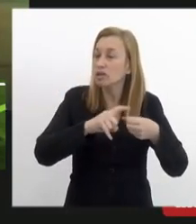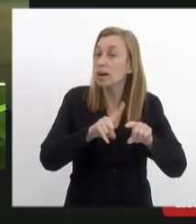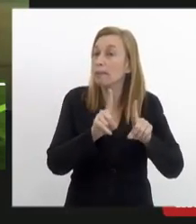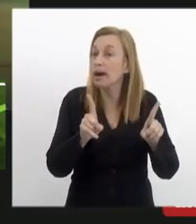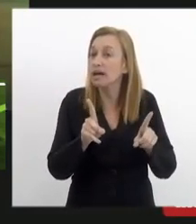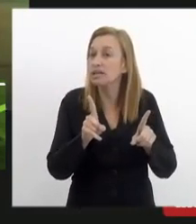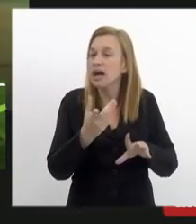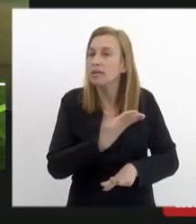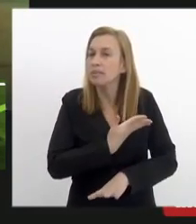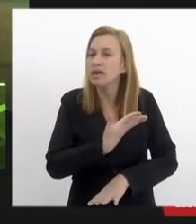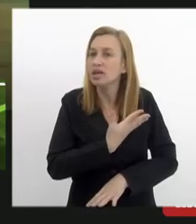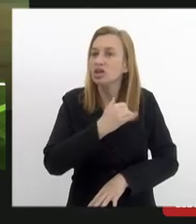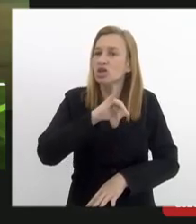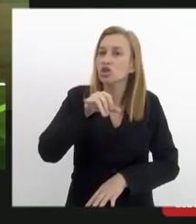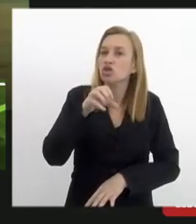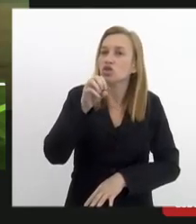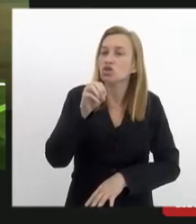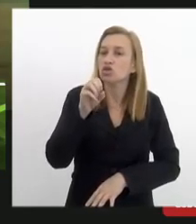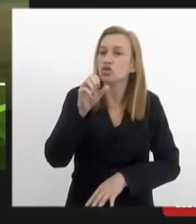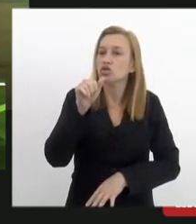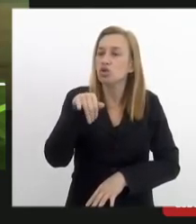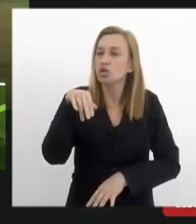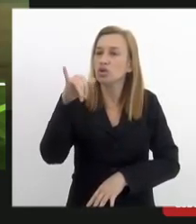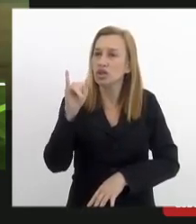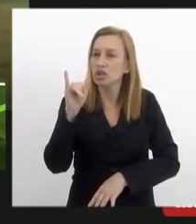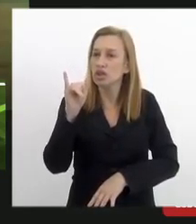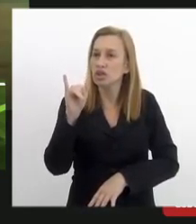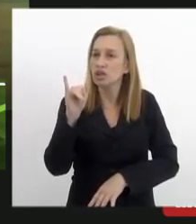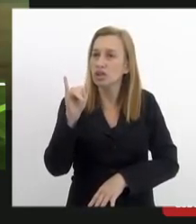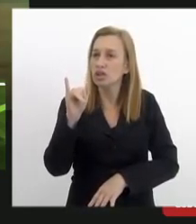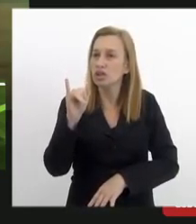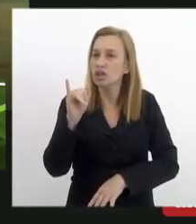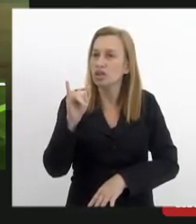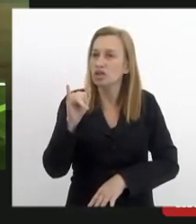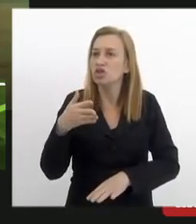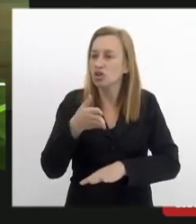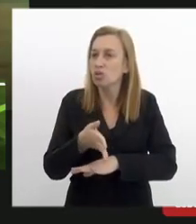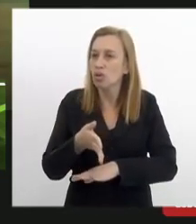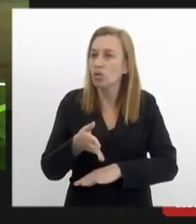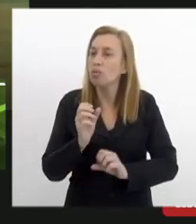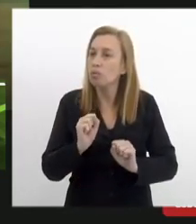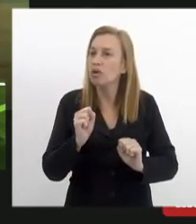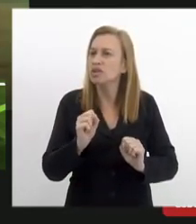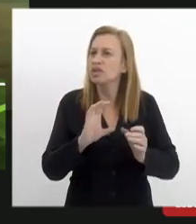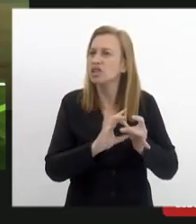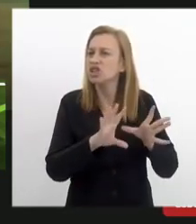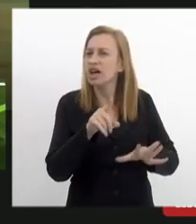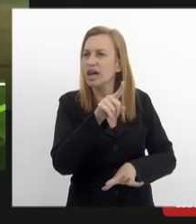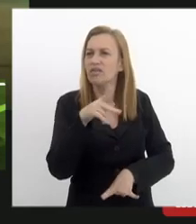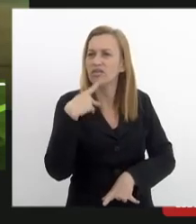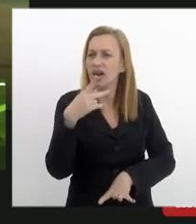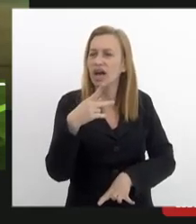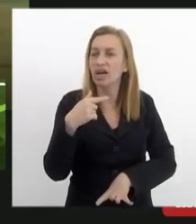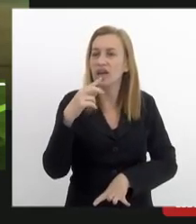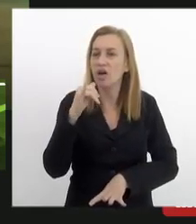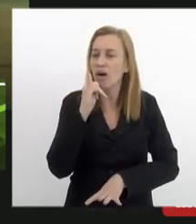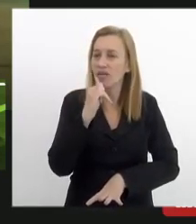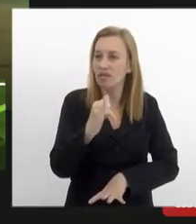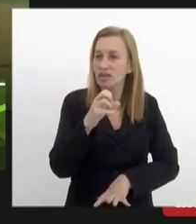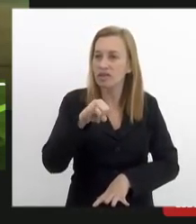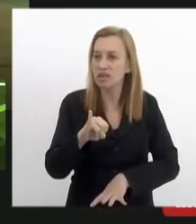companheira Johnny Boy, ela chegou, então ela já tinha sido chamada, podemos passar para ela e eu te aviso se a